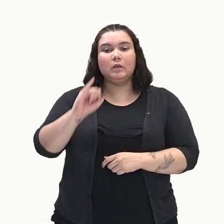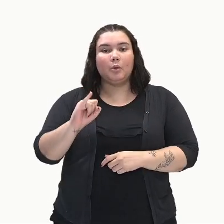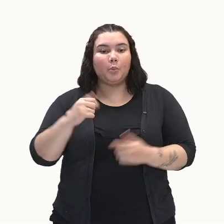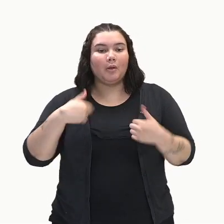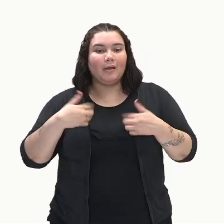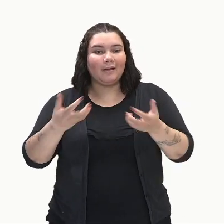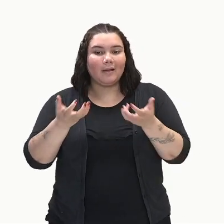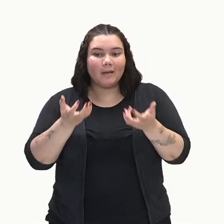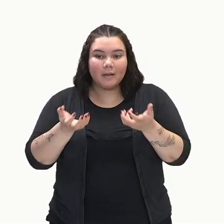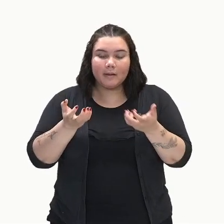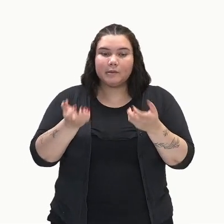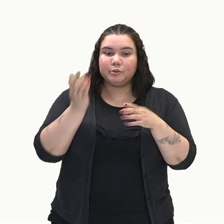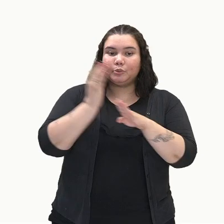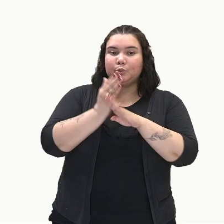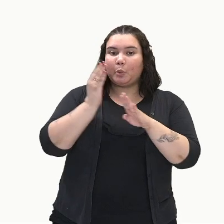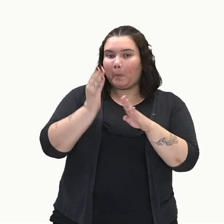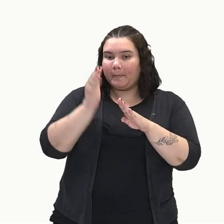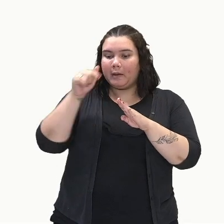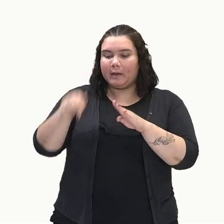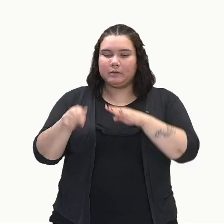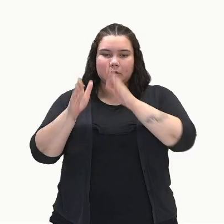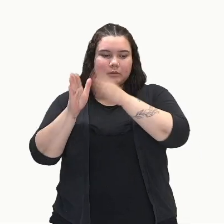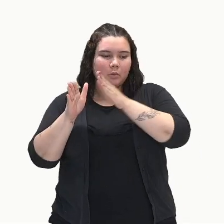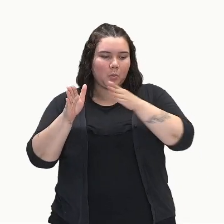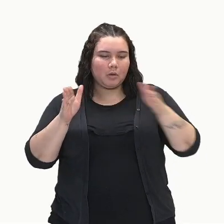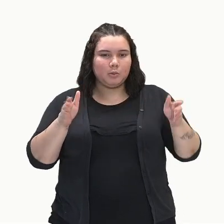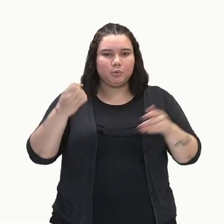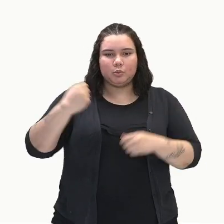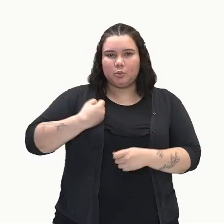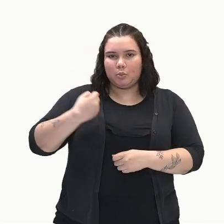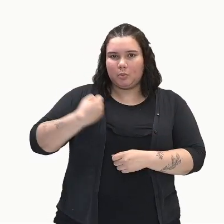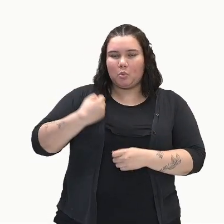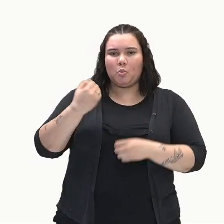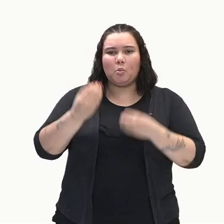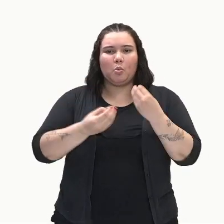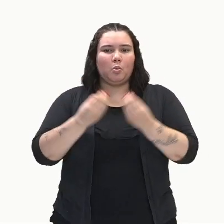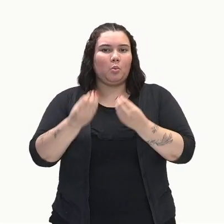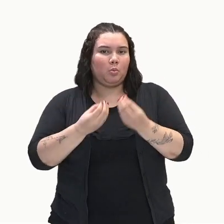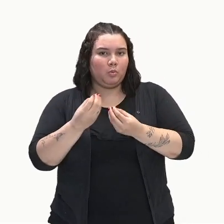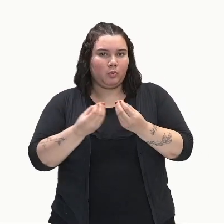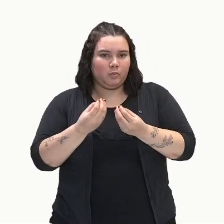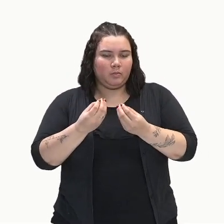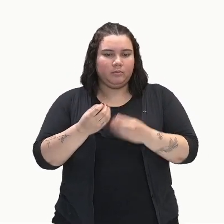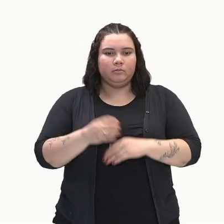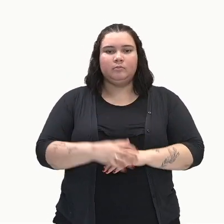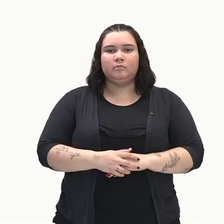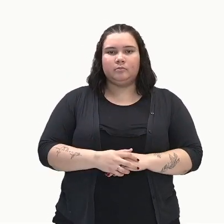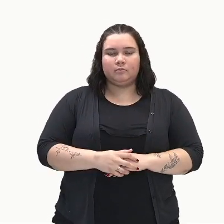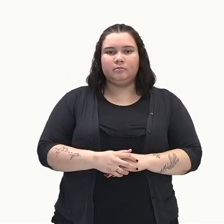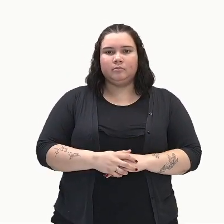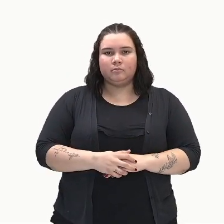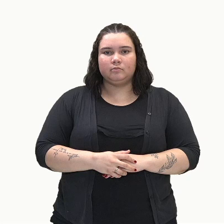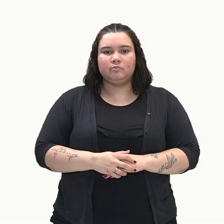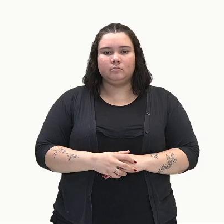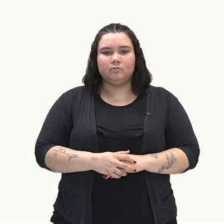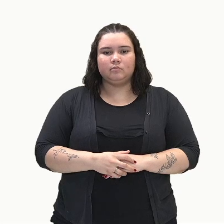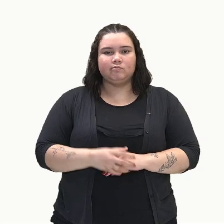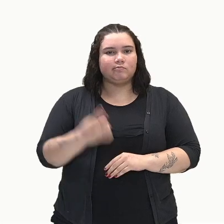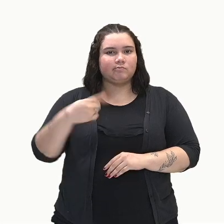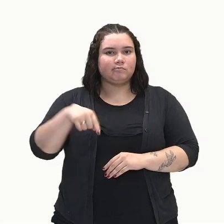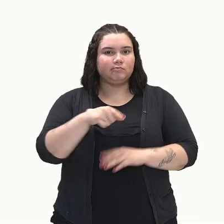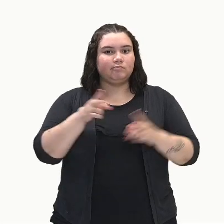obter a razão dessa sequência numérica aqui, como que nós faríamos? Vocês já perceberam,